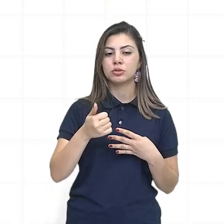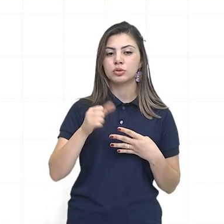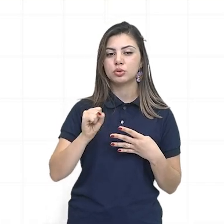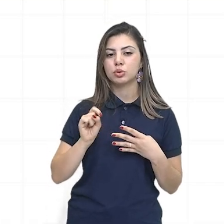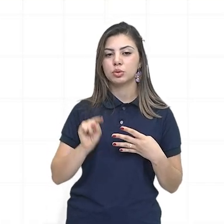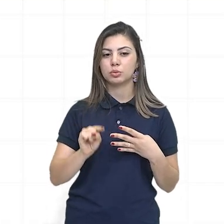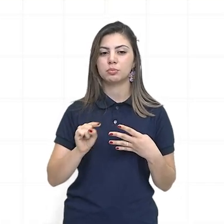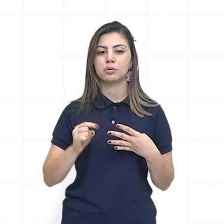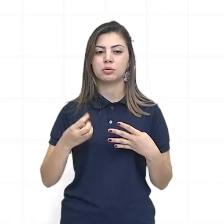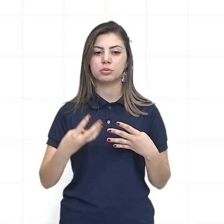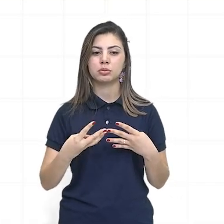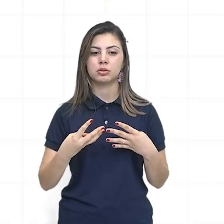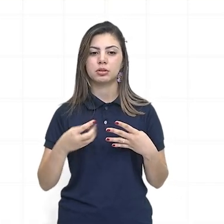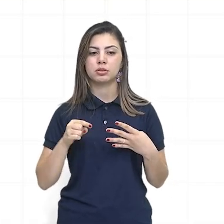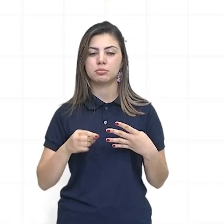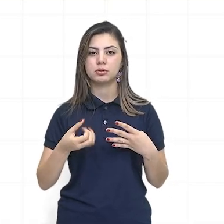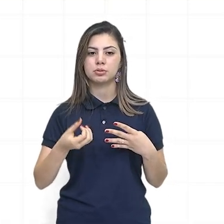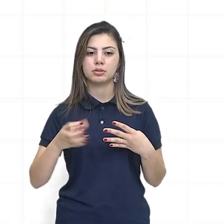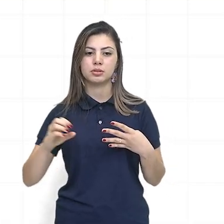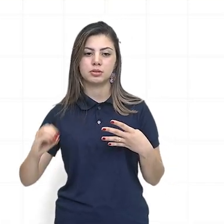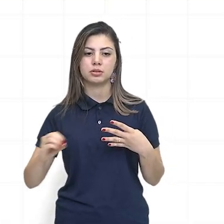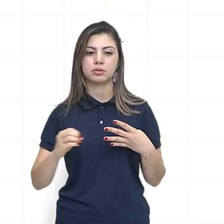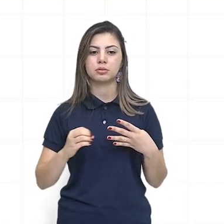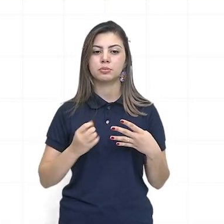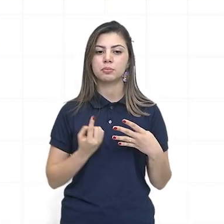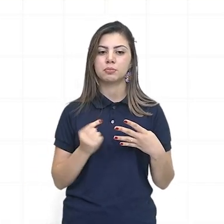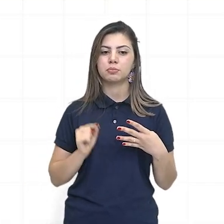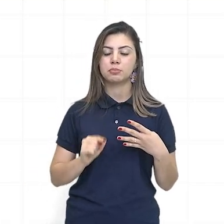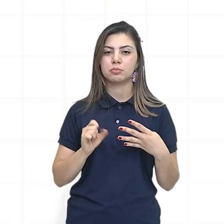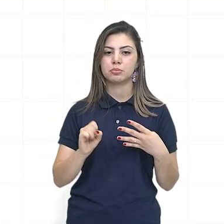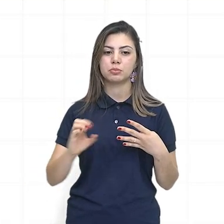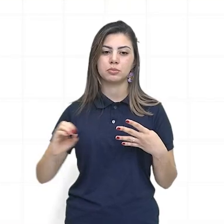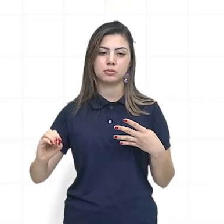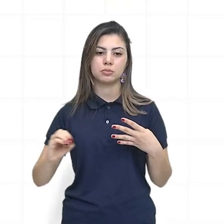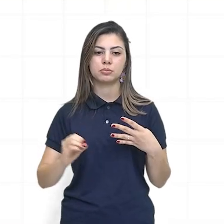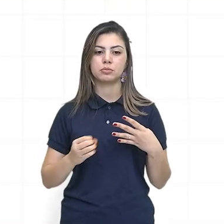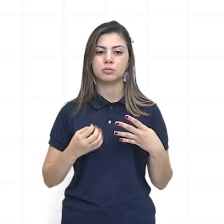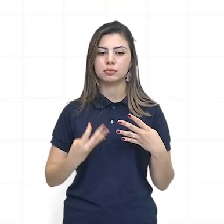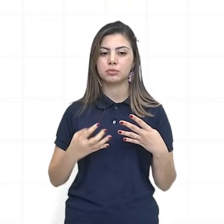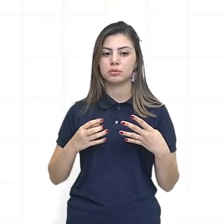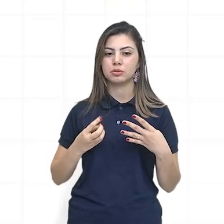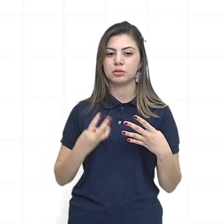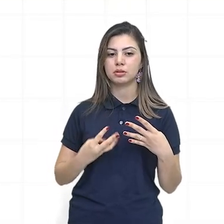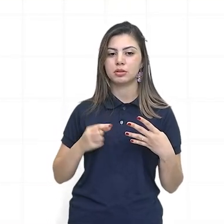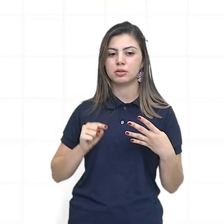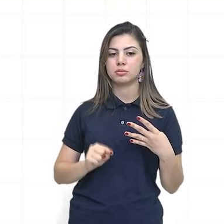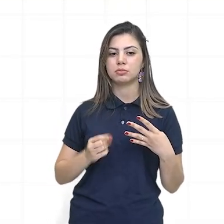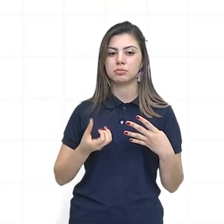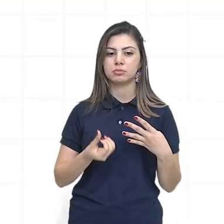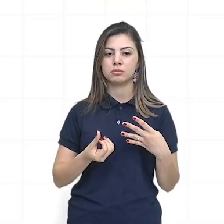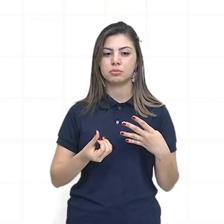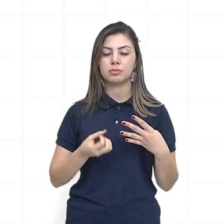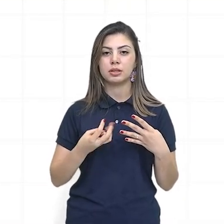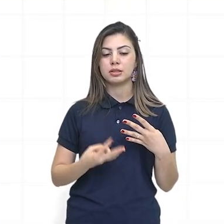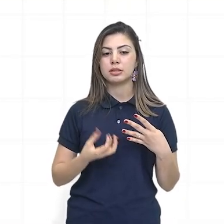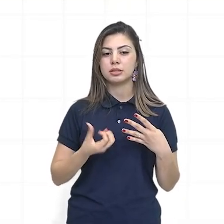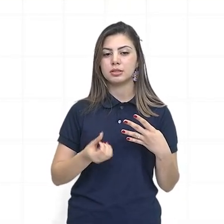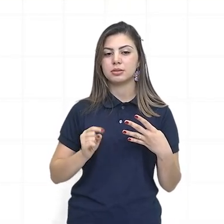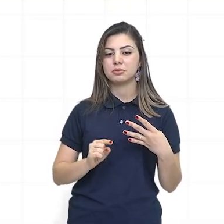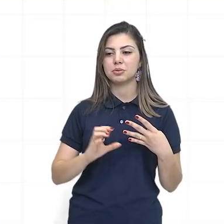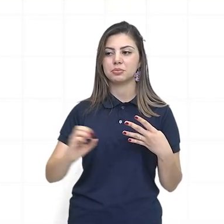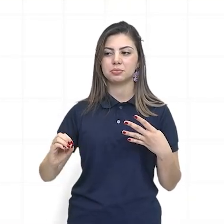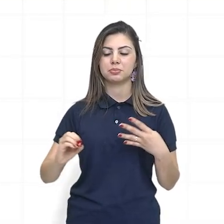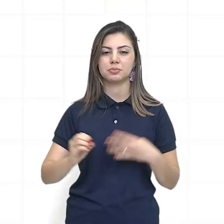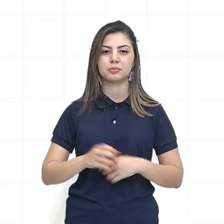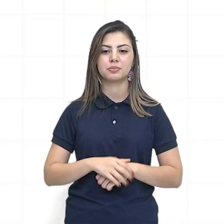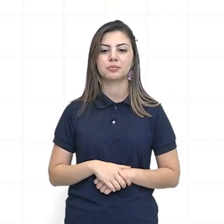A, 18.000. Letra B, 3.600. Letra C, 1.800.